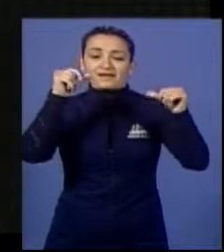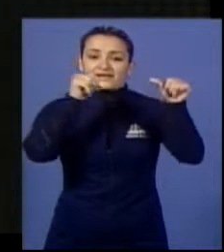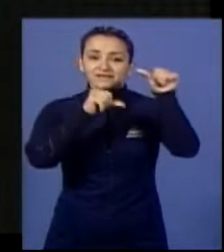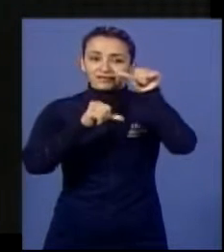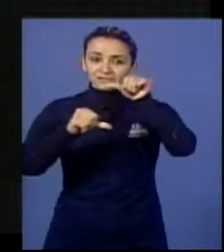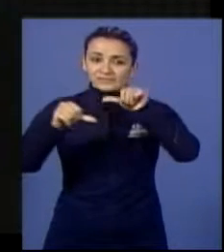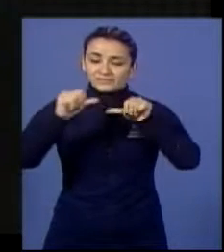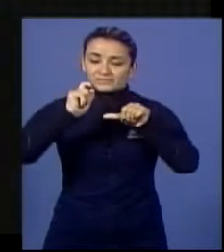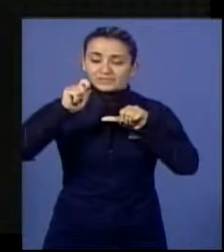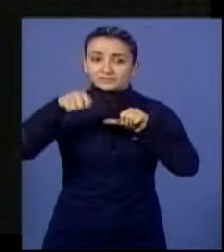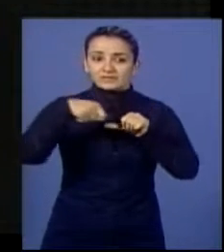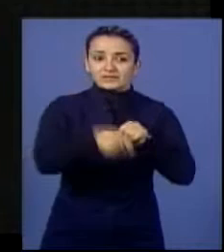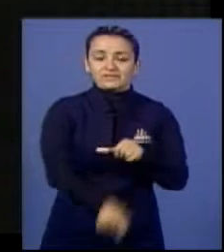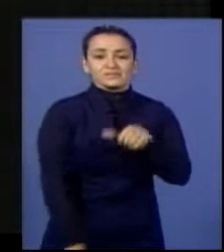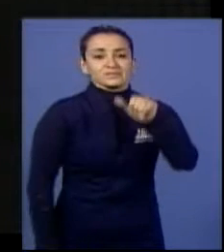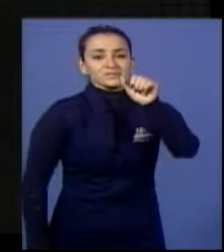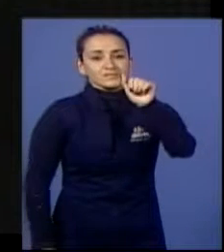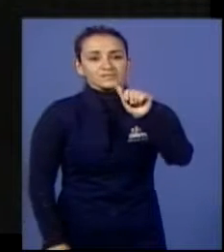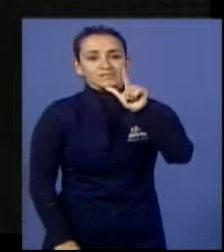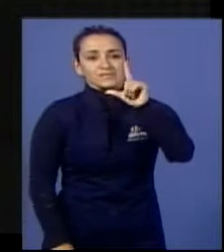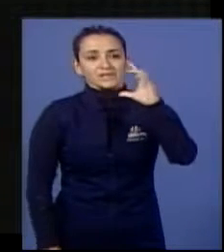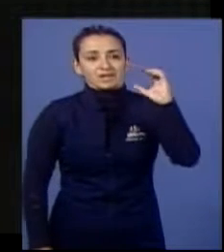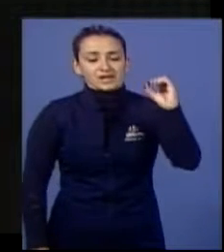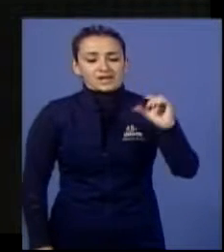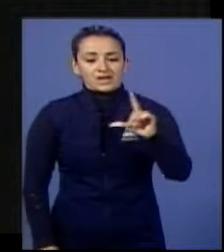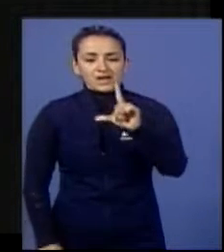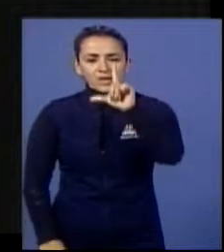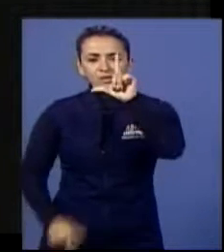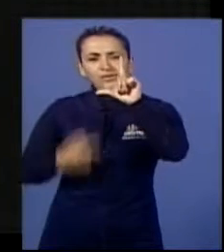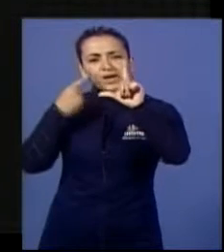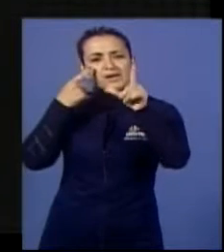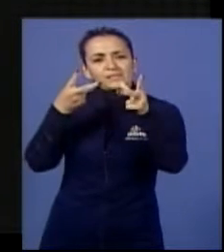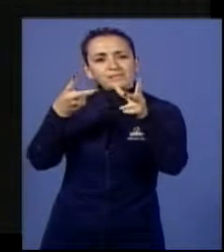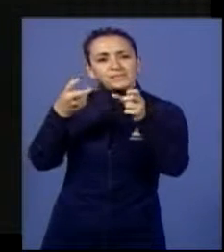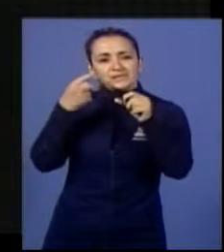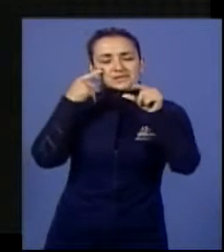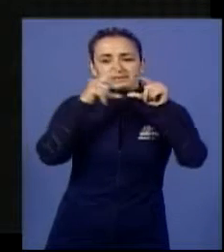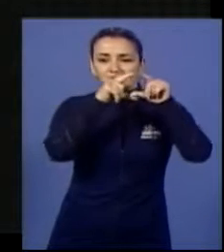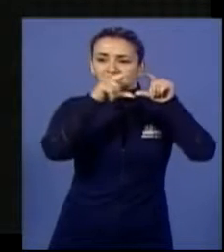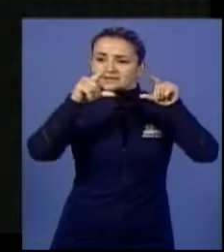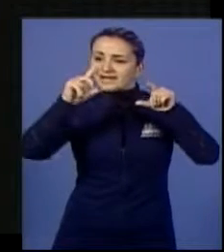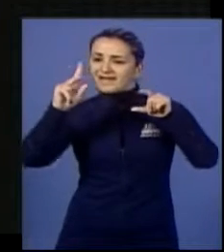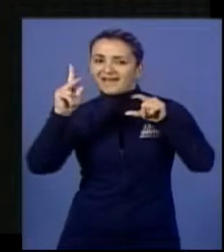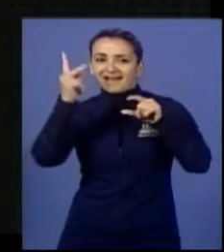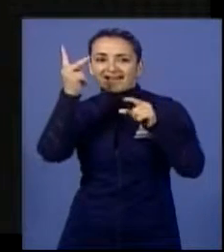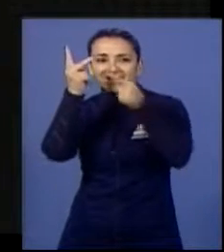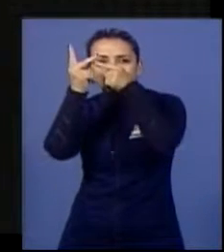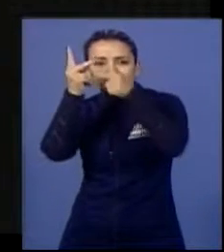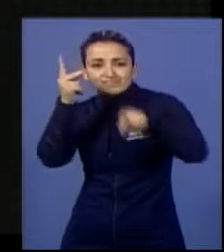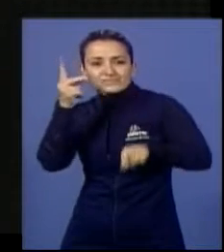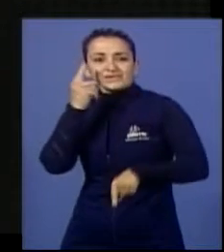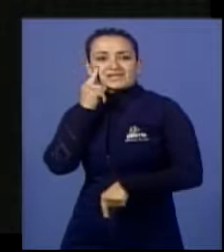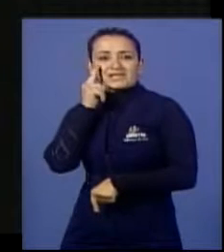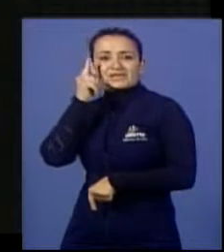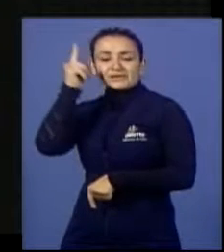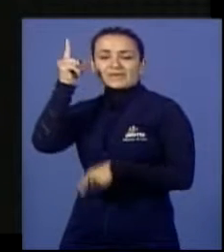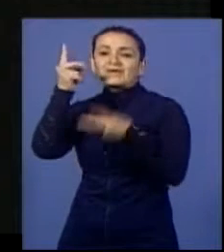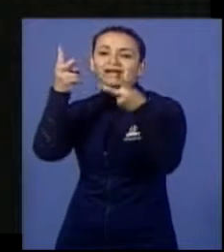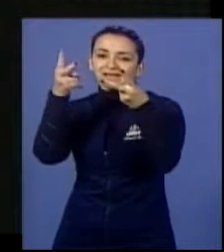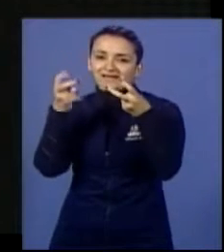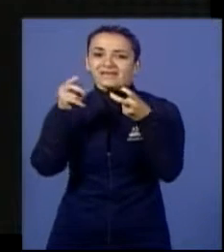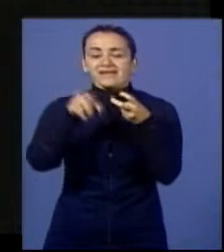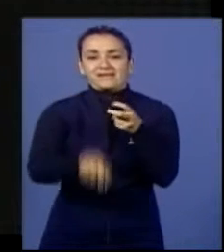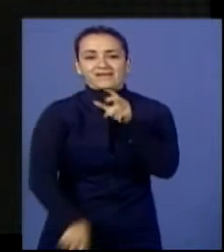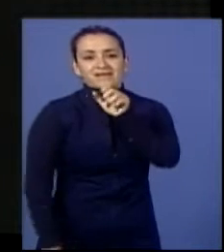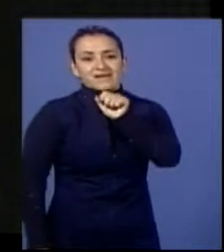da função álcool. Só por causa do OH no final. Por causa da OH no final. É isso que caracteriza o álcool. Joia. Aí